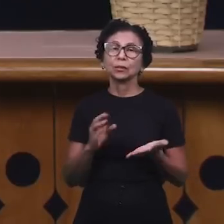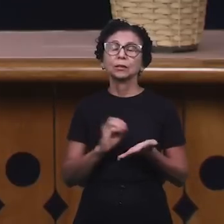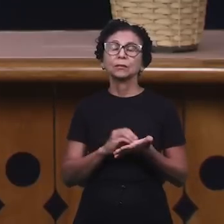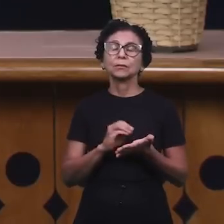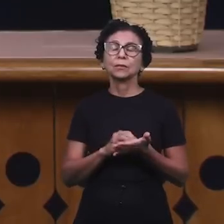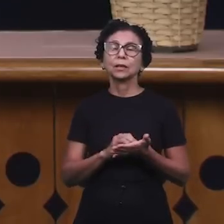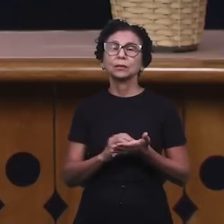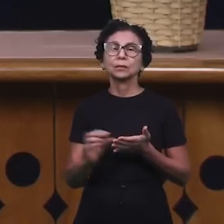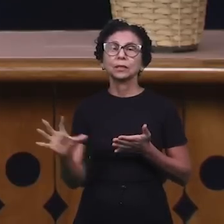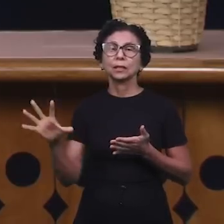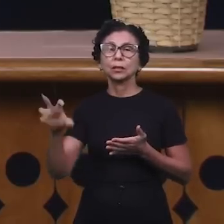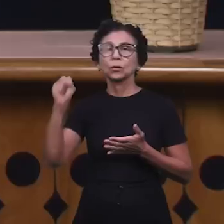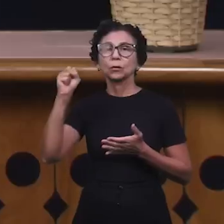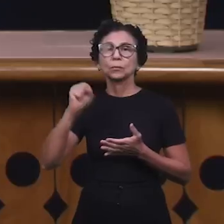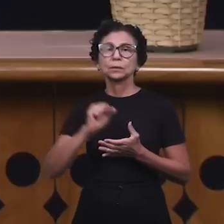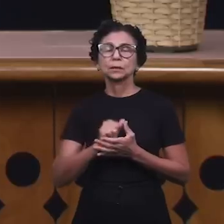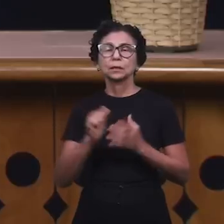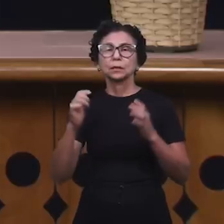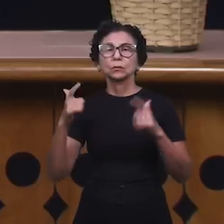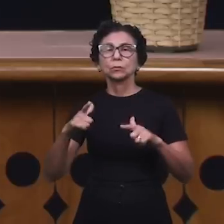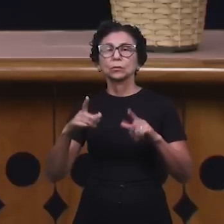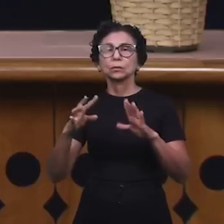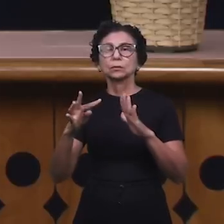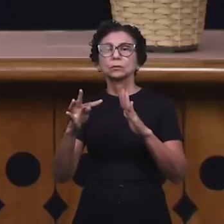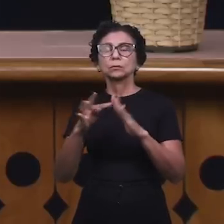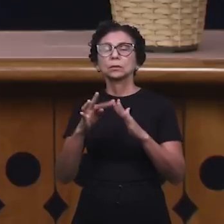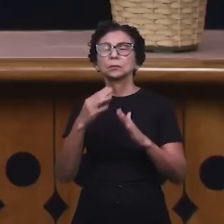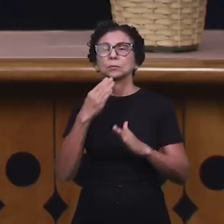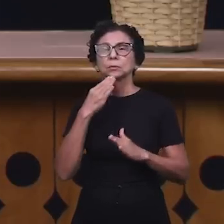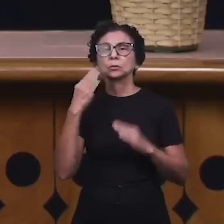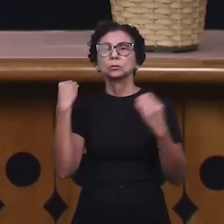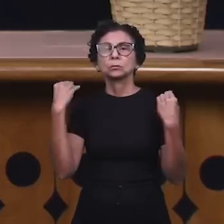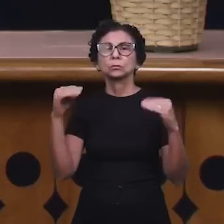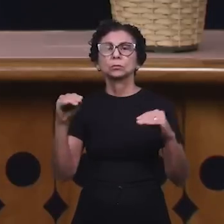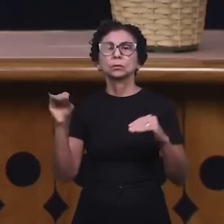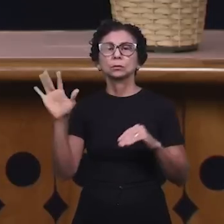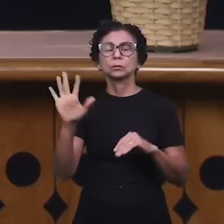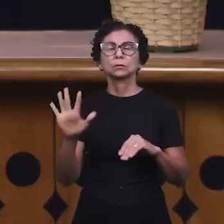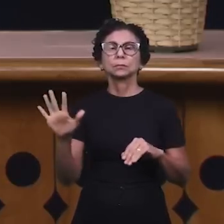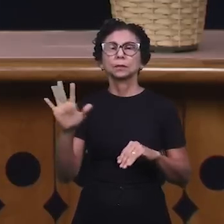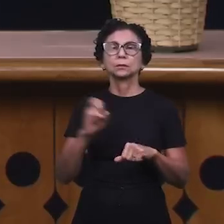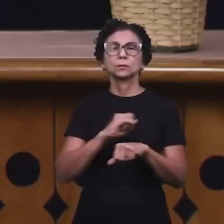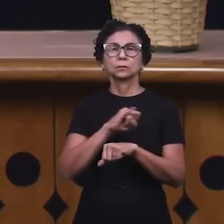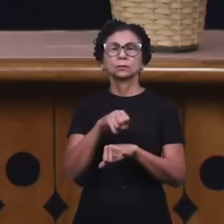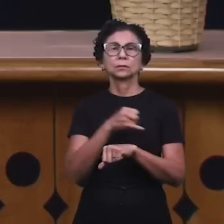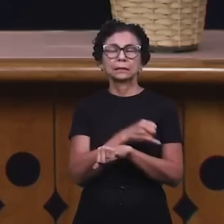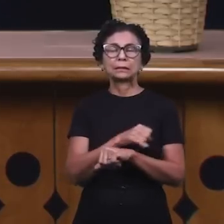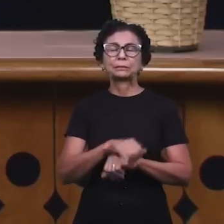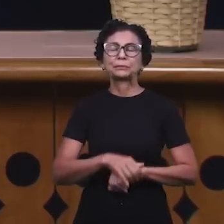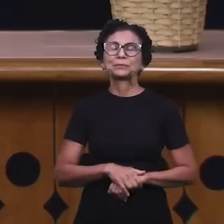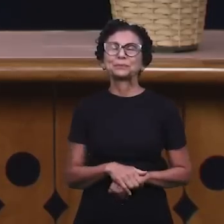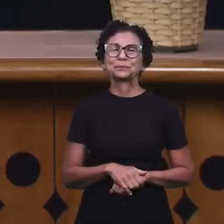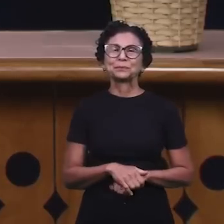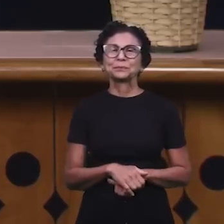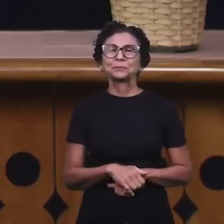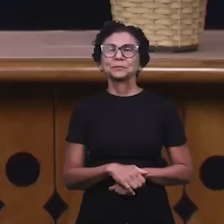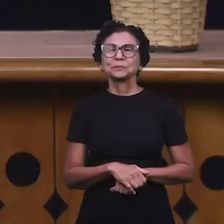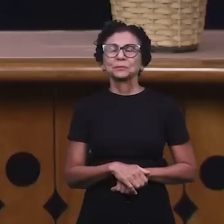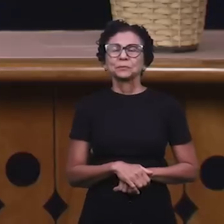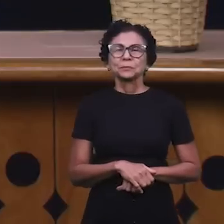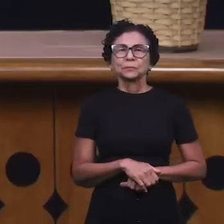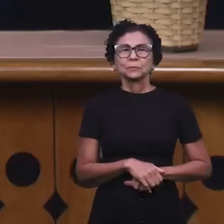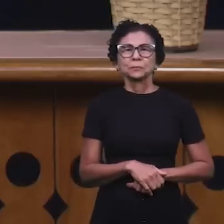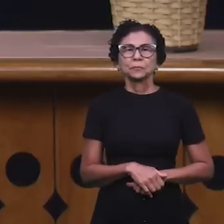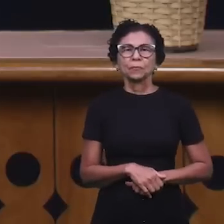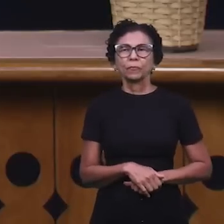conquistar o lugar do templo. Agora eu vou pedir para colocar uma figura aqui de Jerusalém que mostra